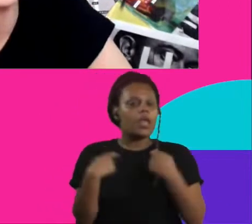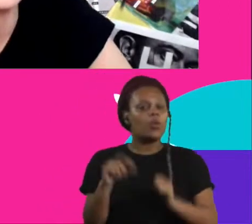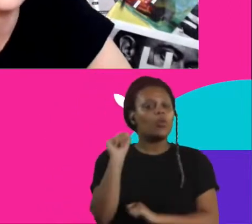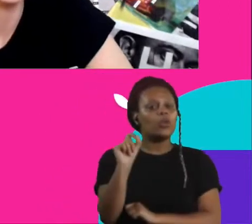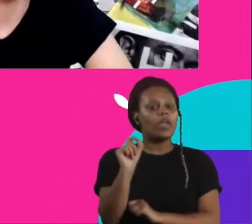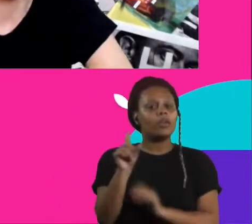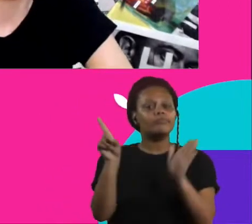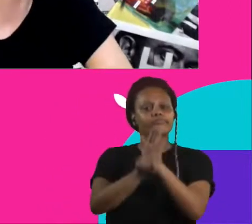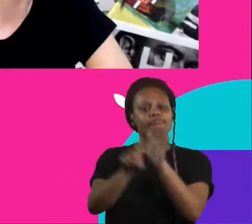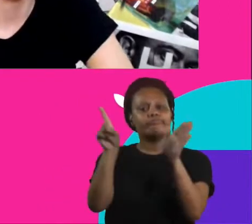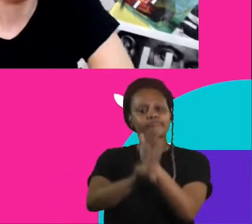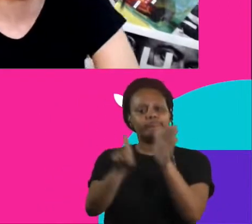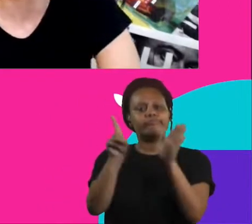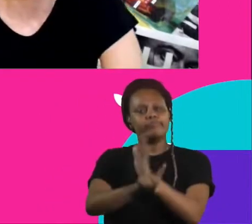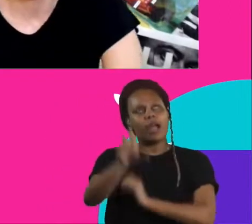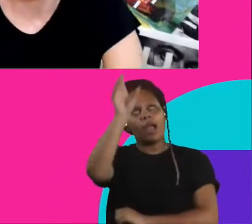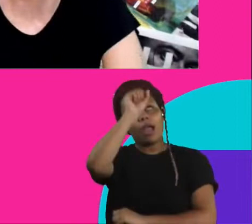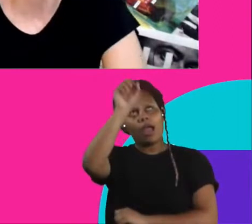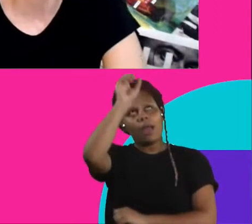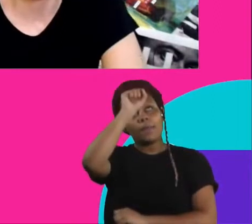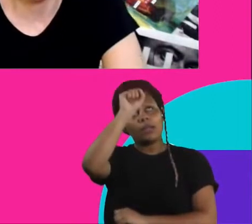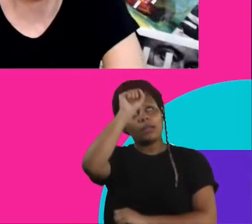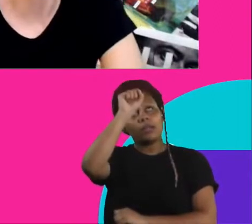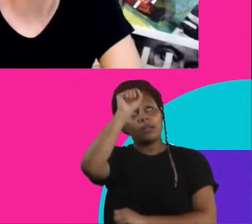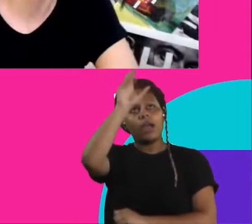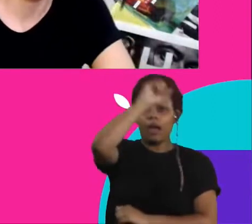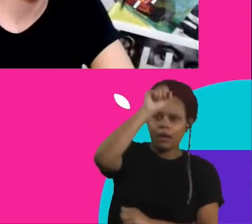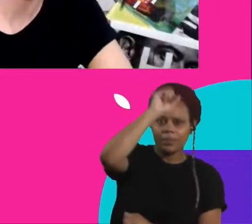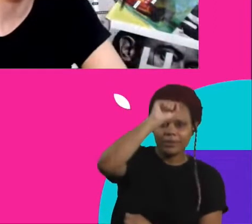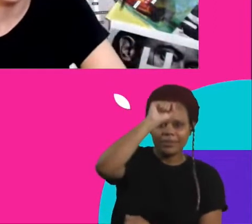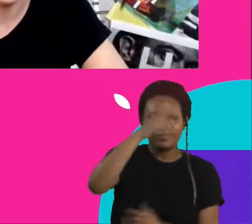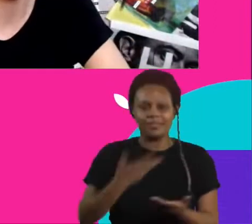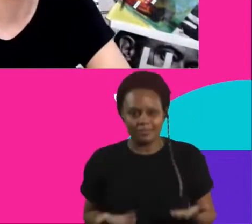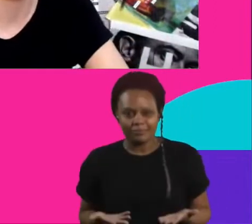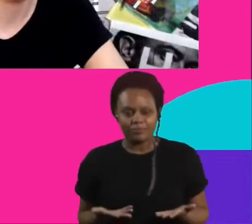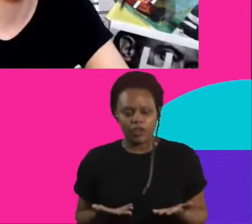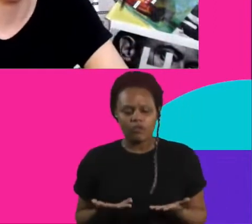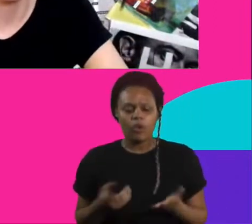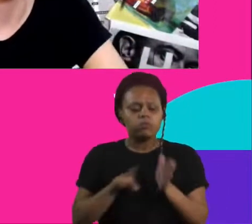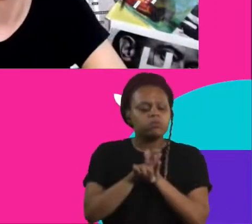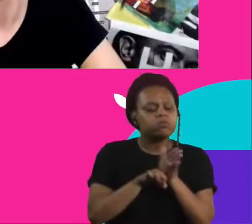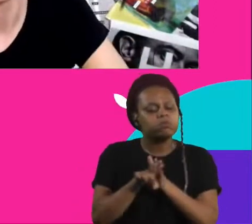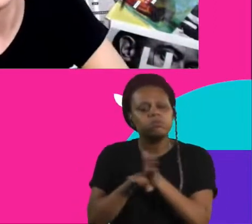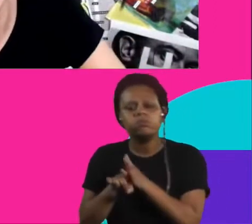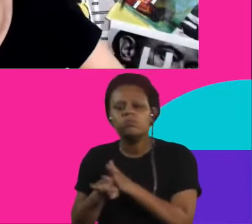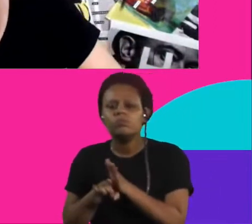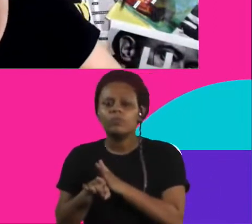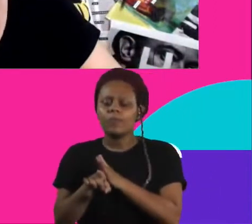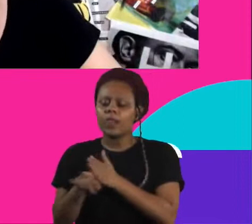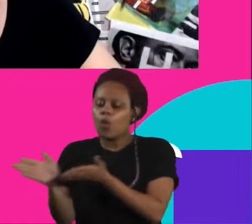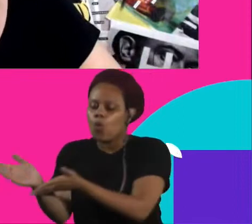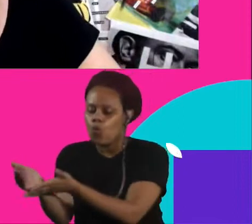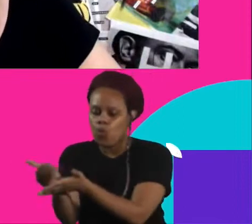questionar. Eu vou aprender a aprender. Eu vou investigar. Então acho que eu poderia juntar isso